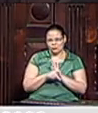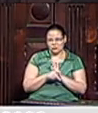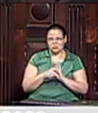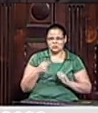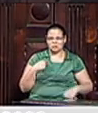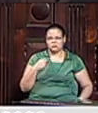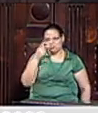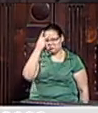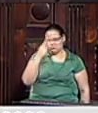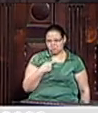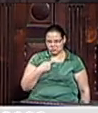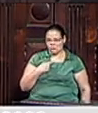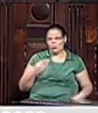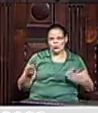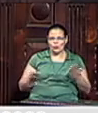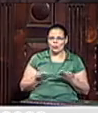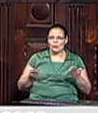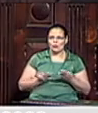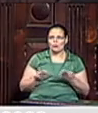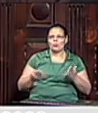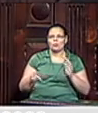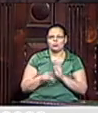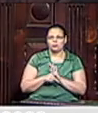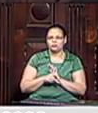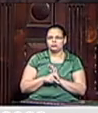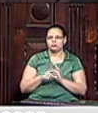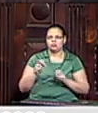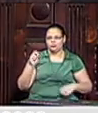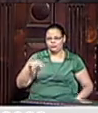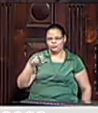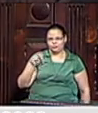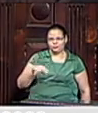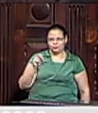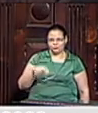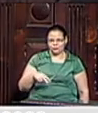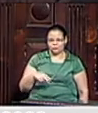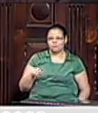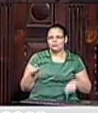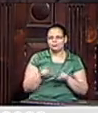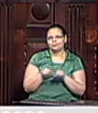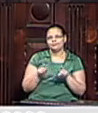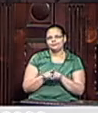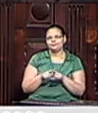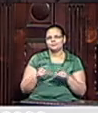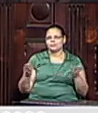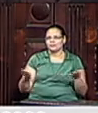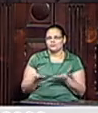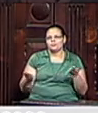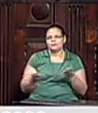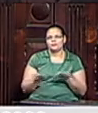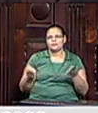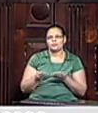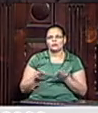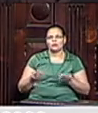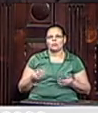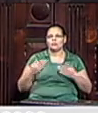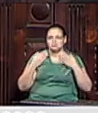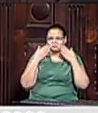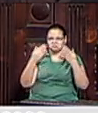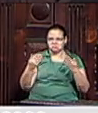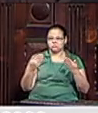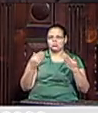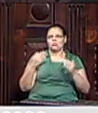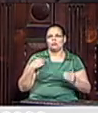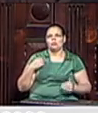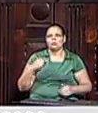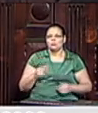pescoços, hoje provam do próprio veneno e são também agora expostos em